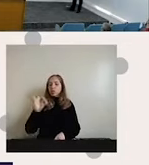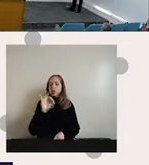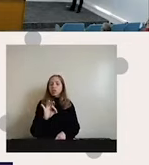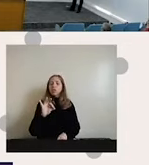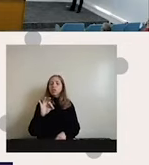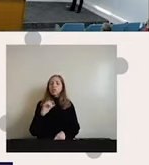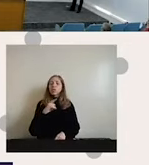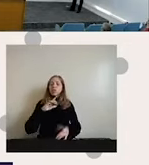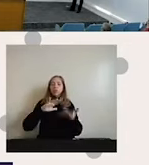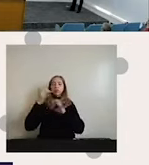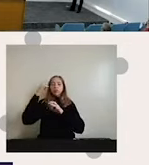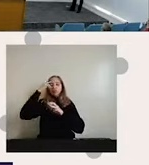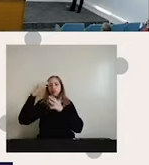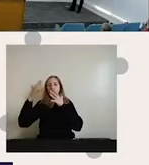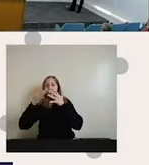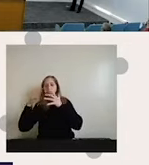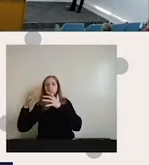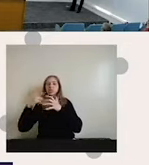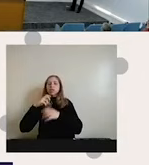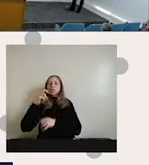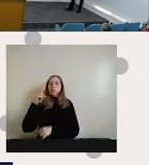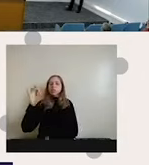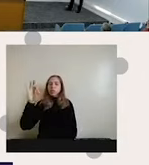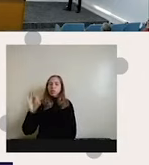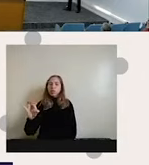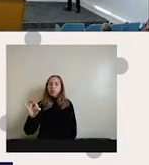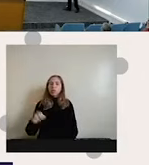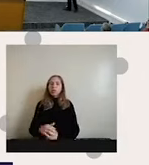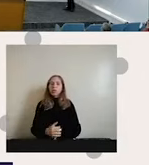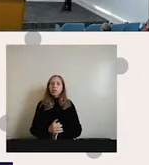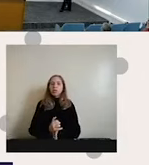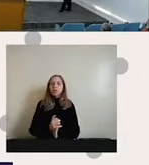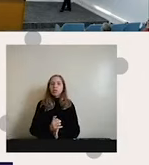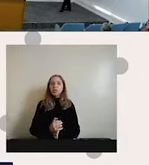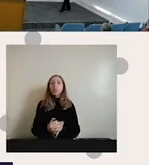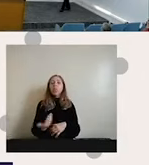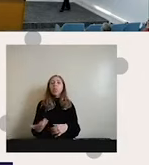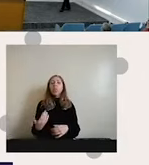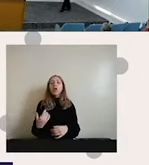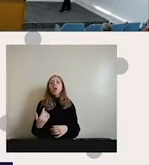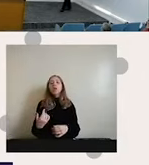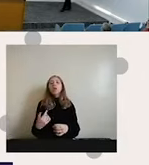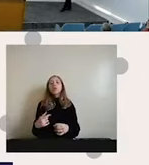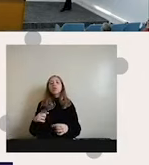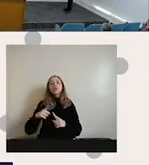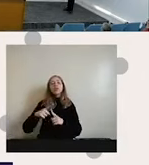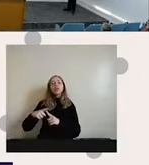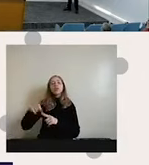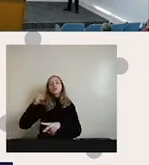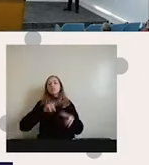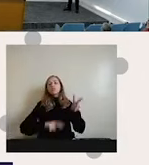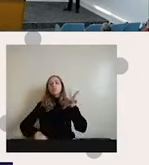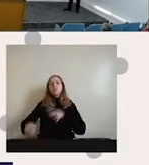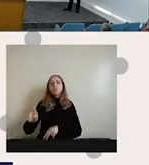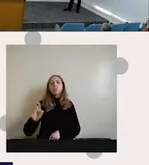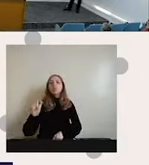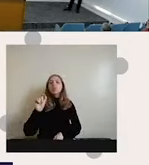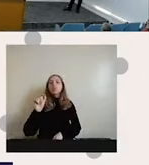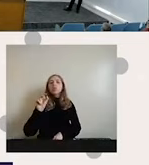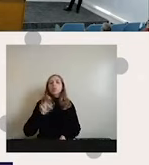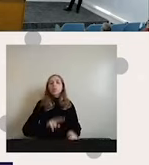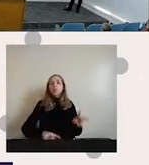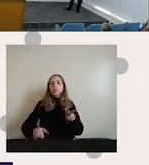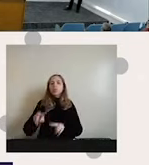só 5%. E aí, vou mostrar para vocês quais são as ferramentas que a perícia utiliza na hora de fazer essa caracterização,